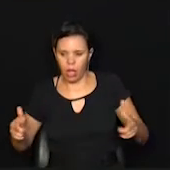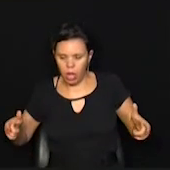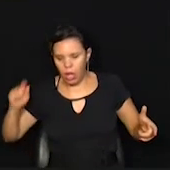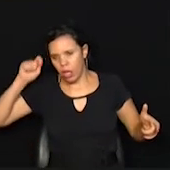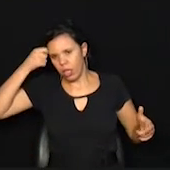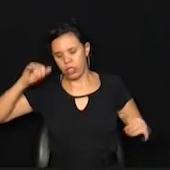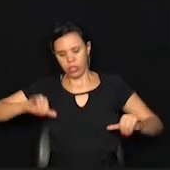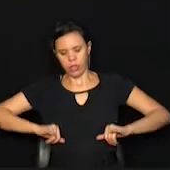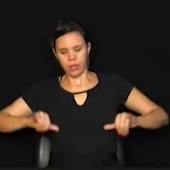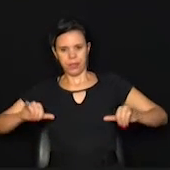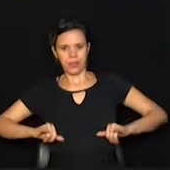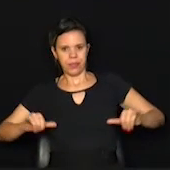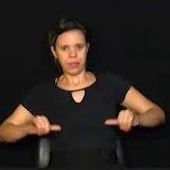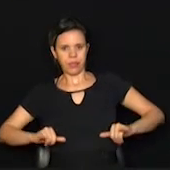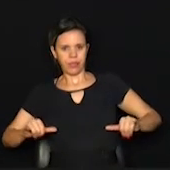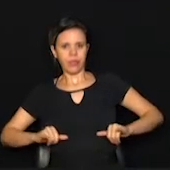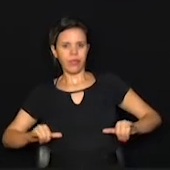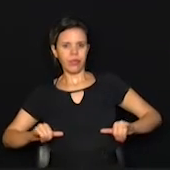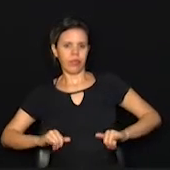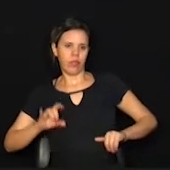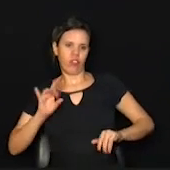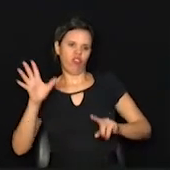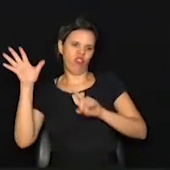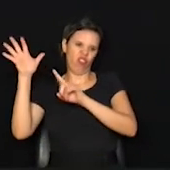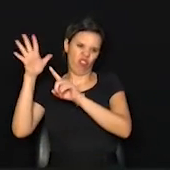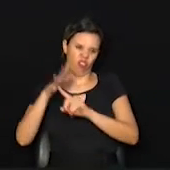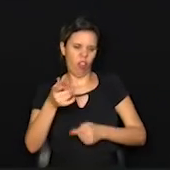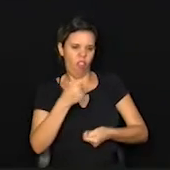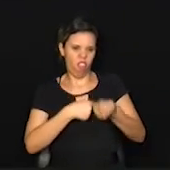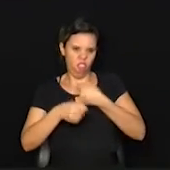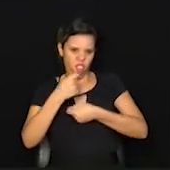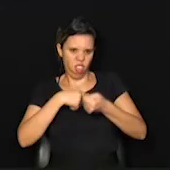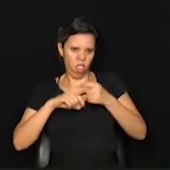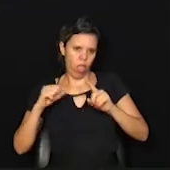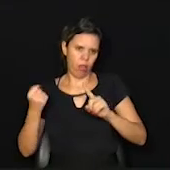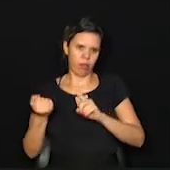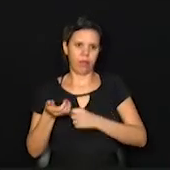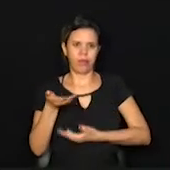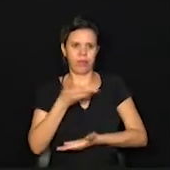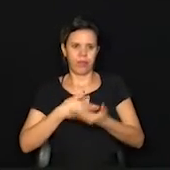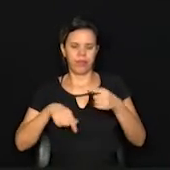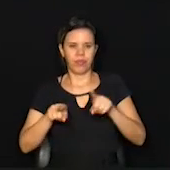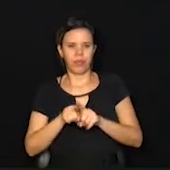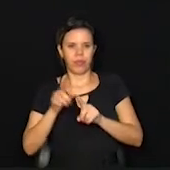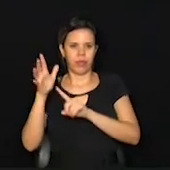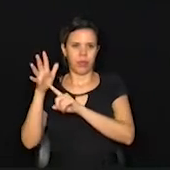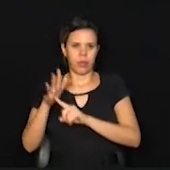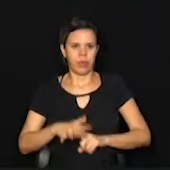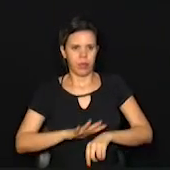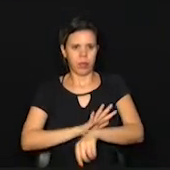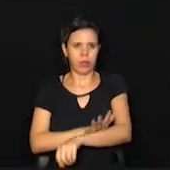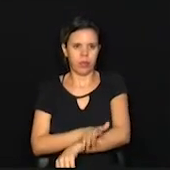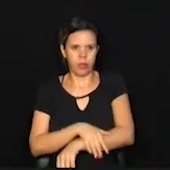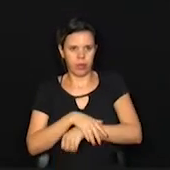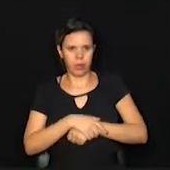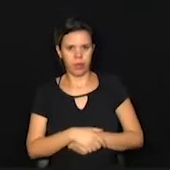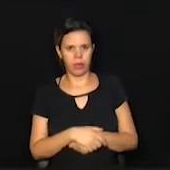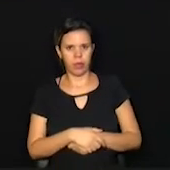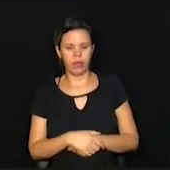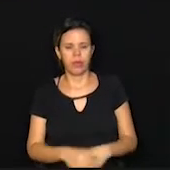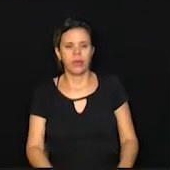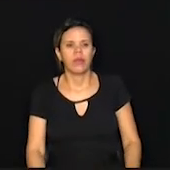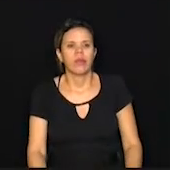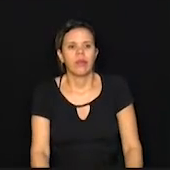Negra e que sofre não só a opressão econômico social mas também uma opressão racial brutal é